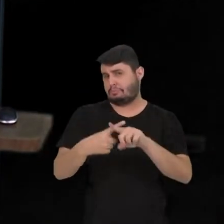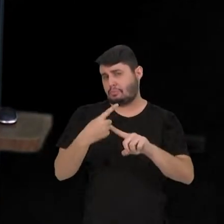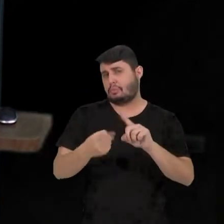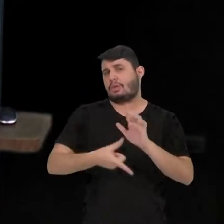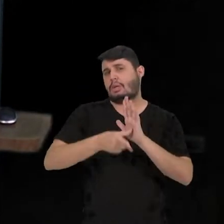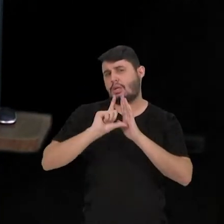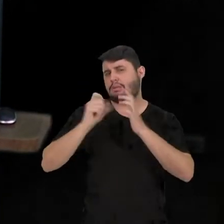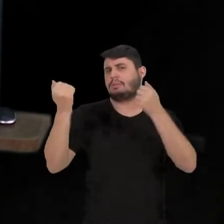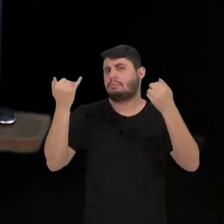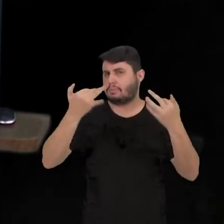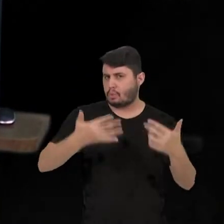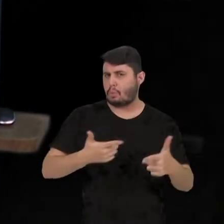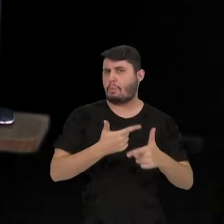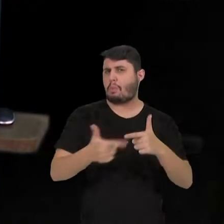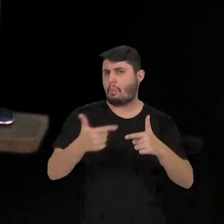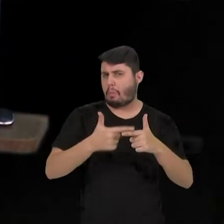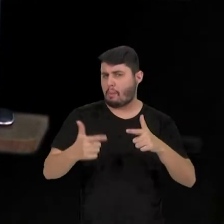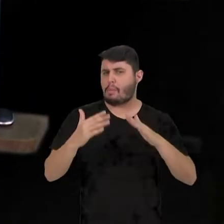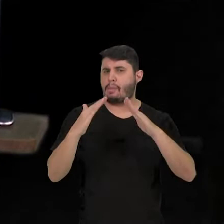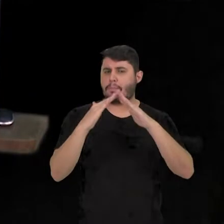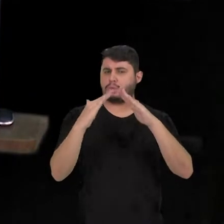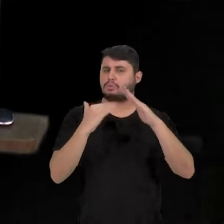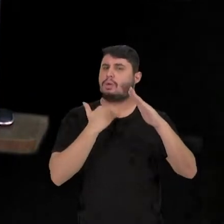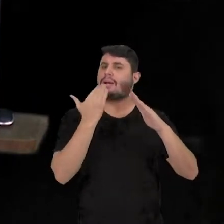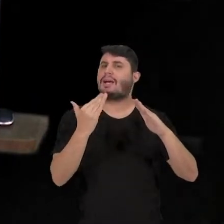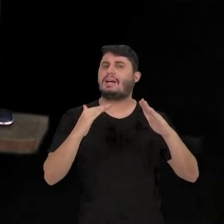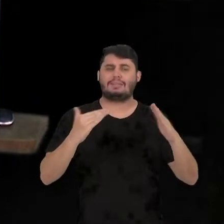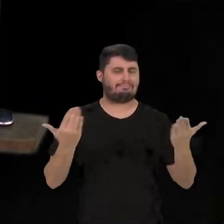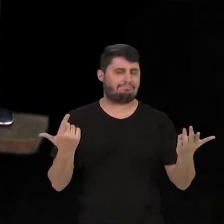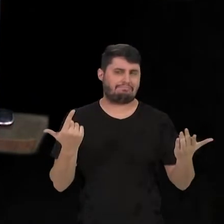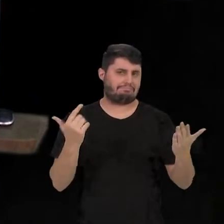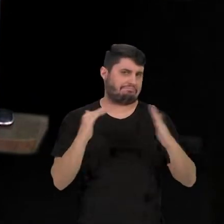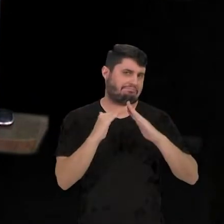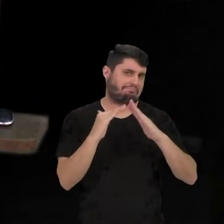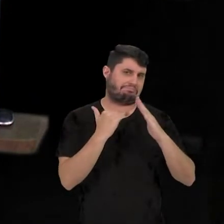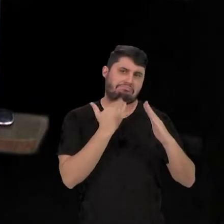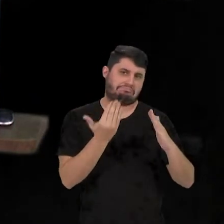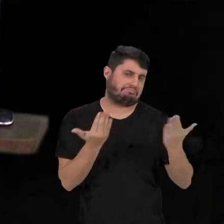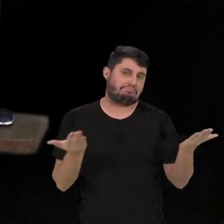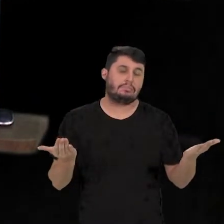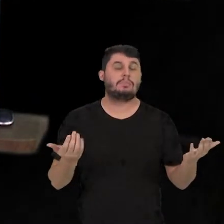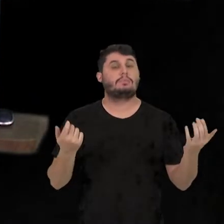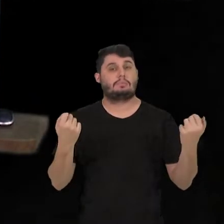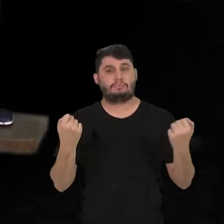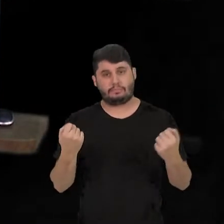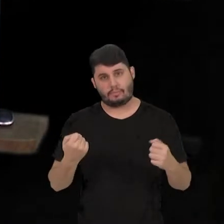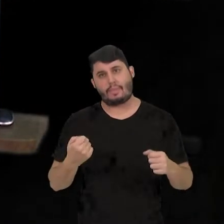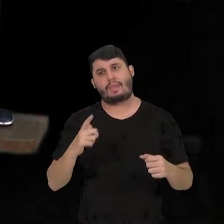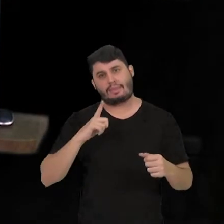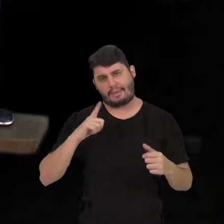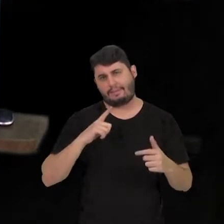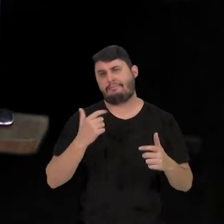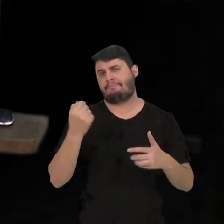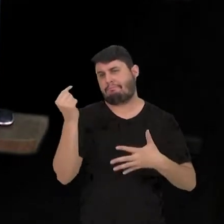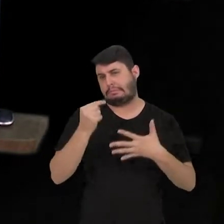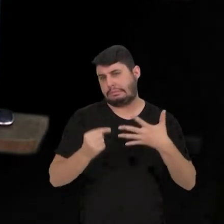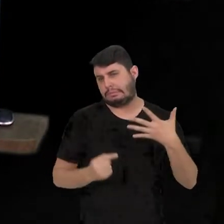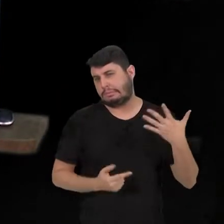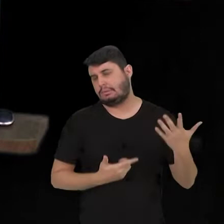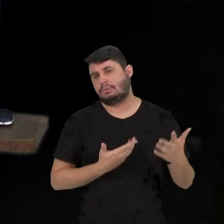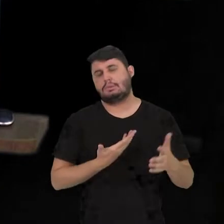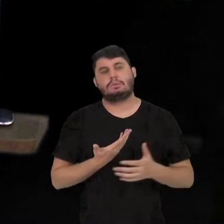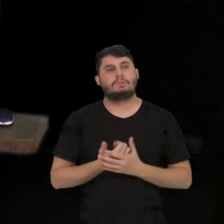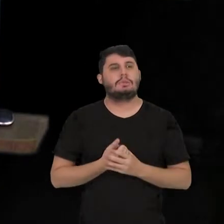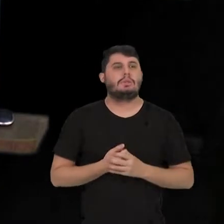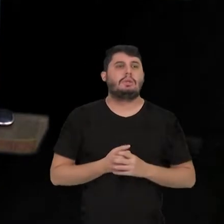por falta de acomodações para abrigá-los, tá? Mas, então, esse mas é um texto, como a primeira parte do texto é uma